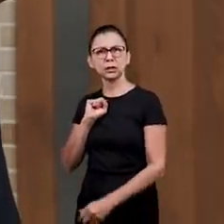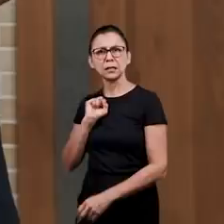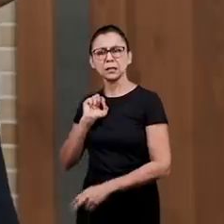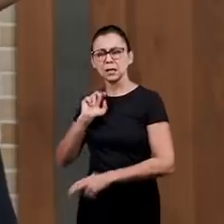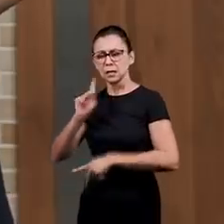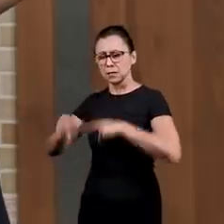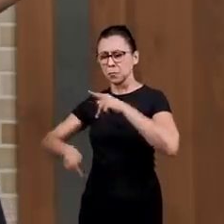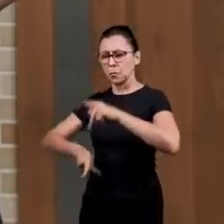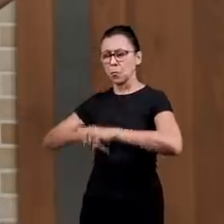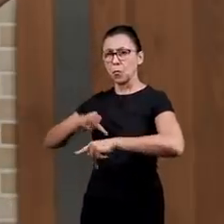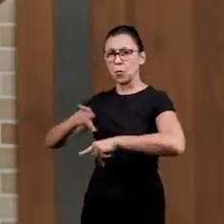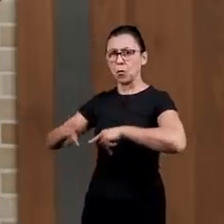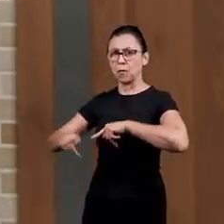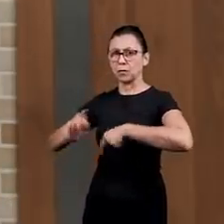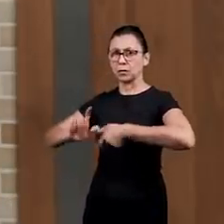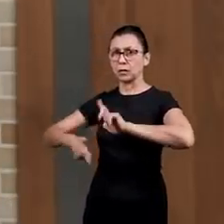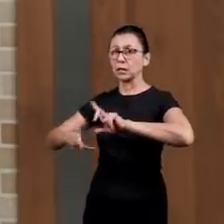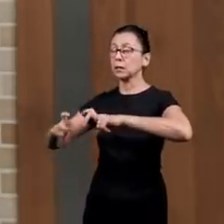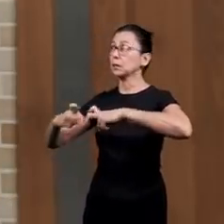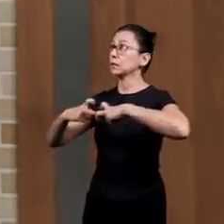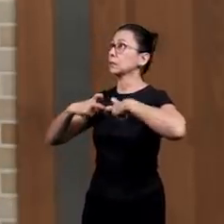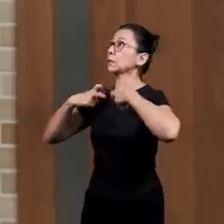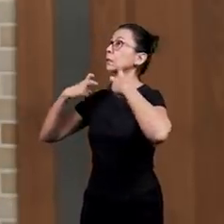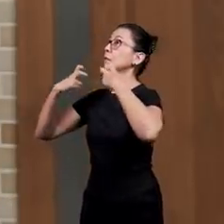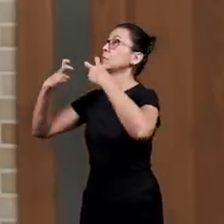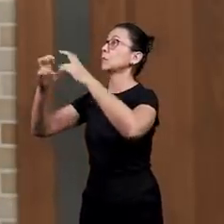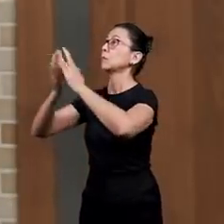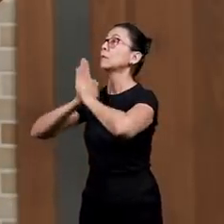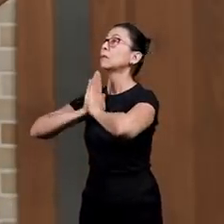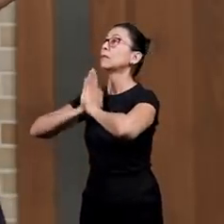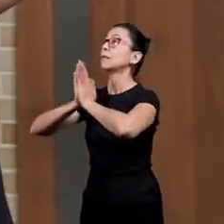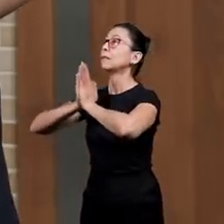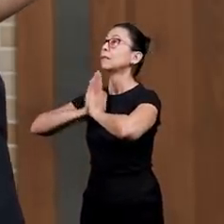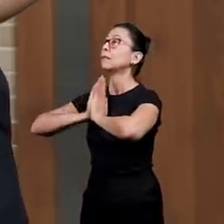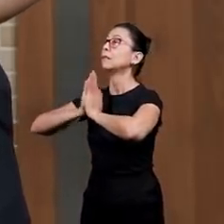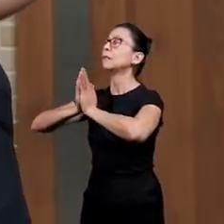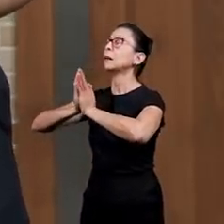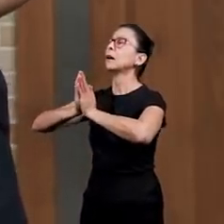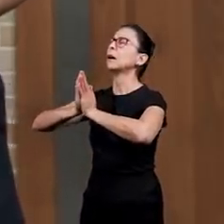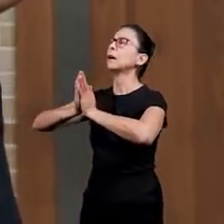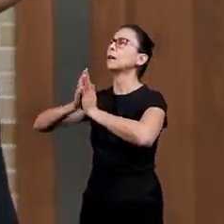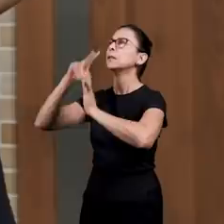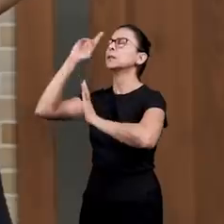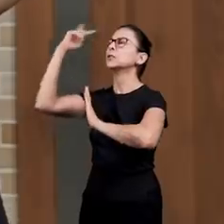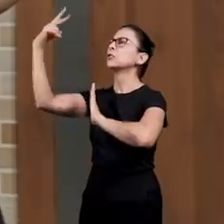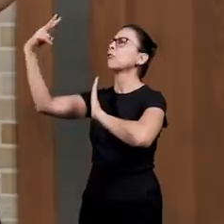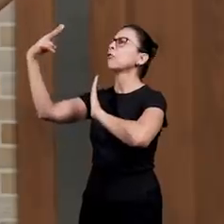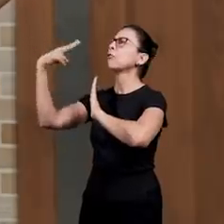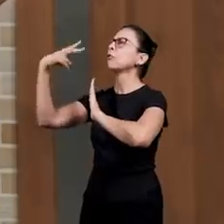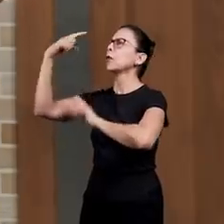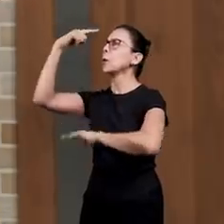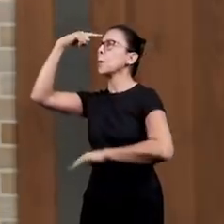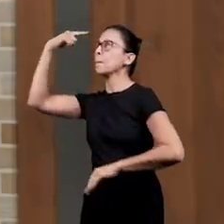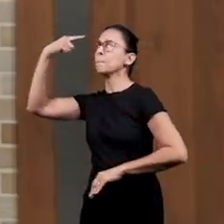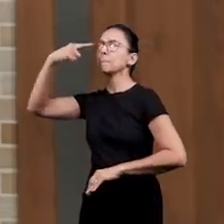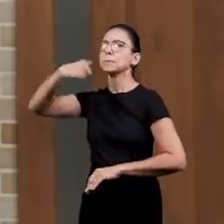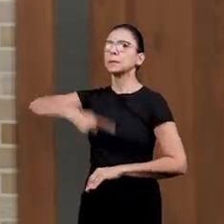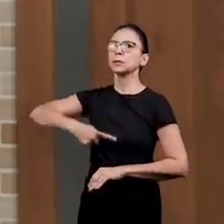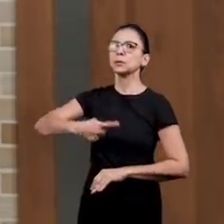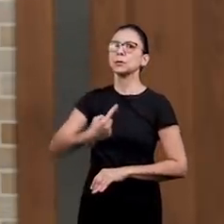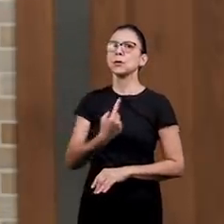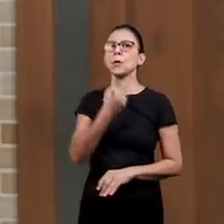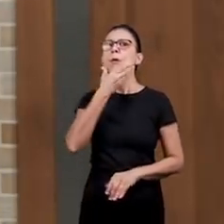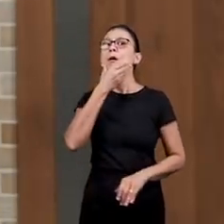ouviu o clamor do povo de Israel. E o Senhor levantou um homem para livrar o povo desse